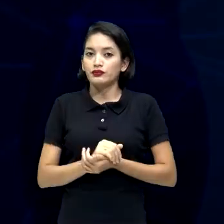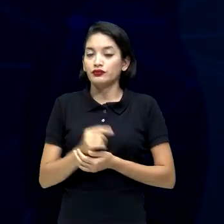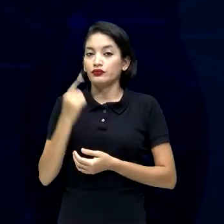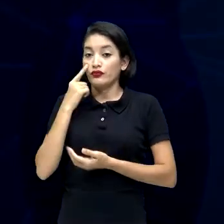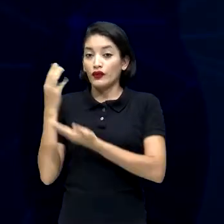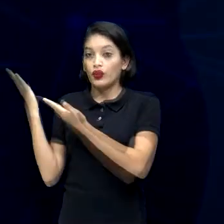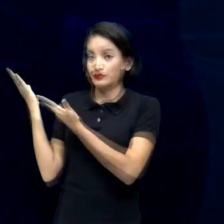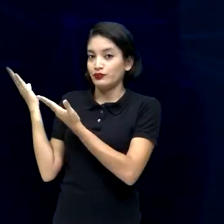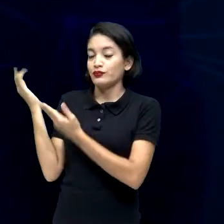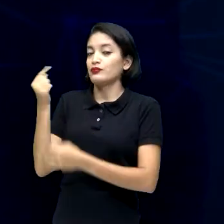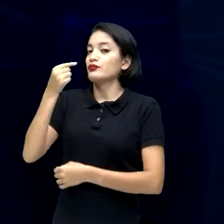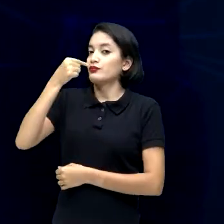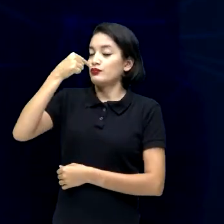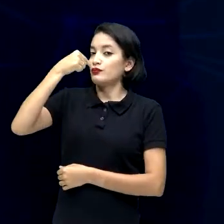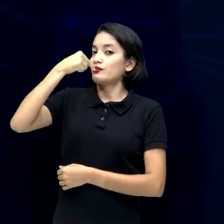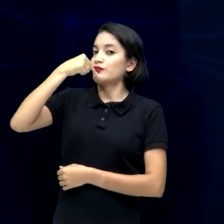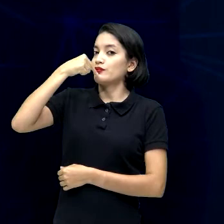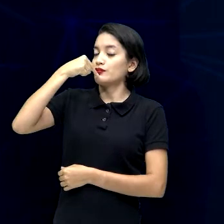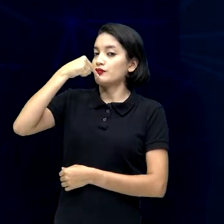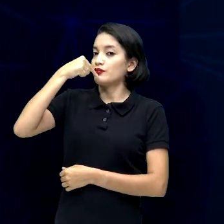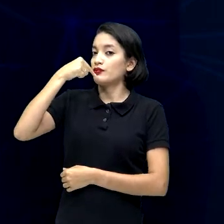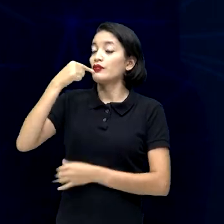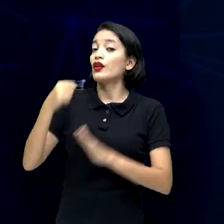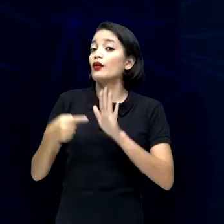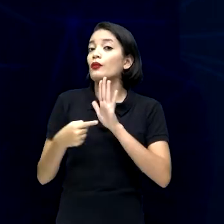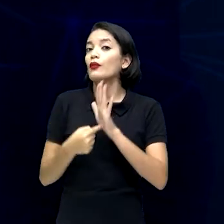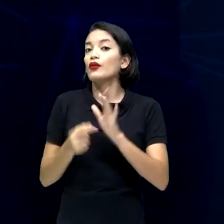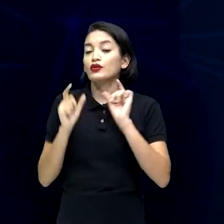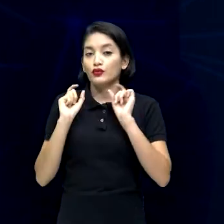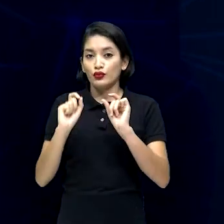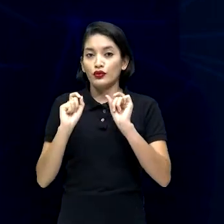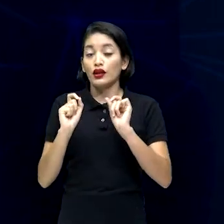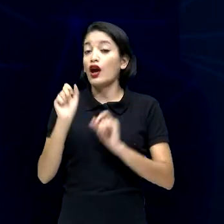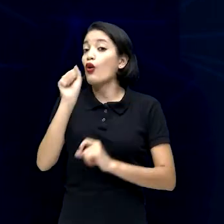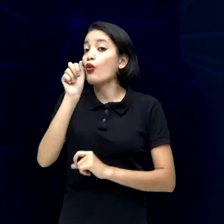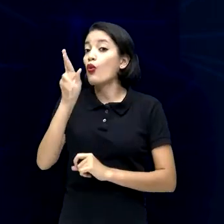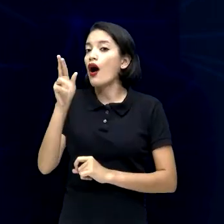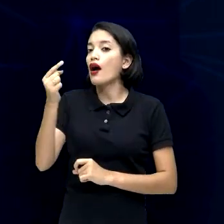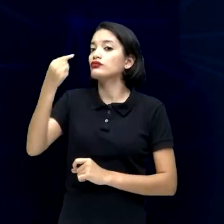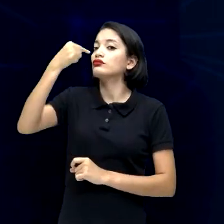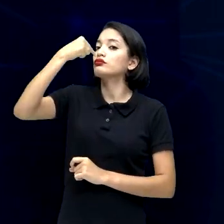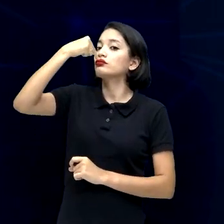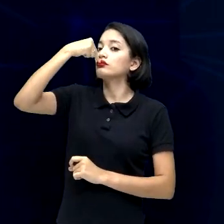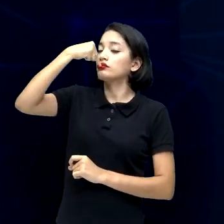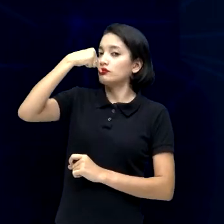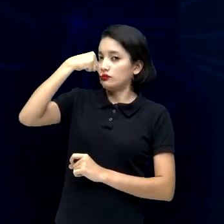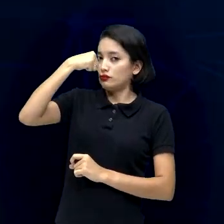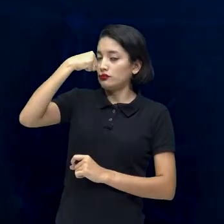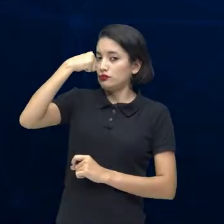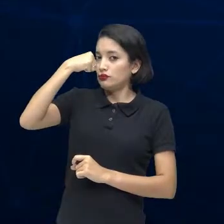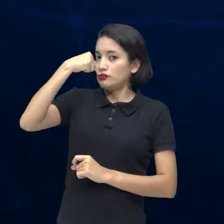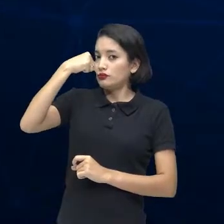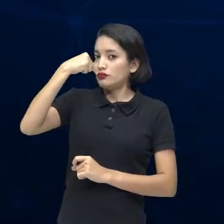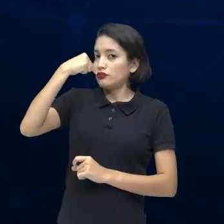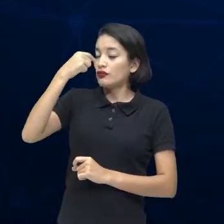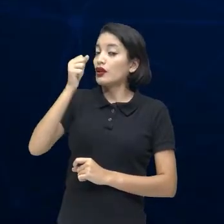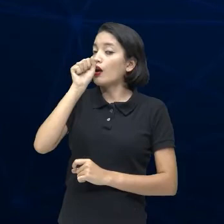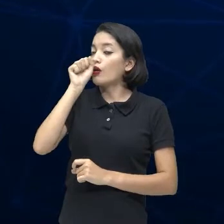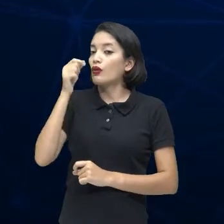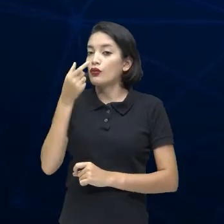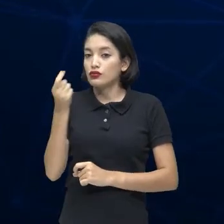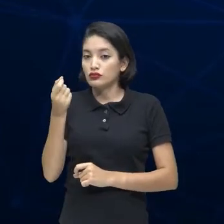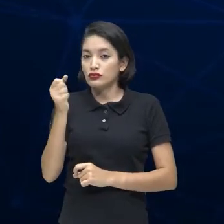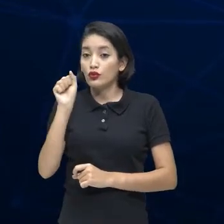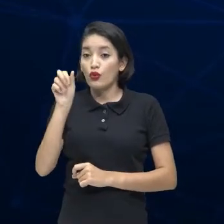nessa situação. Olha só, a setinha representa aqui pra gente que o ar está entrando. No momento que o ar entra